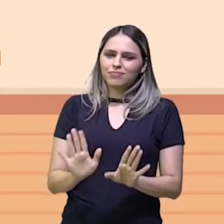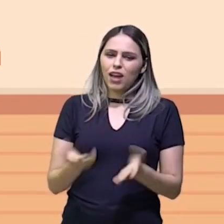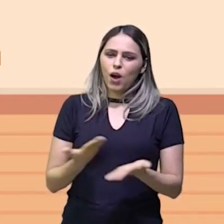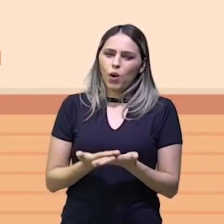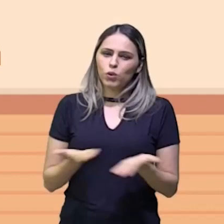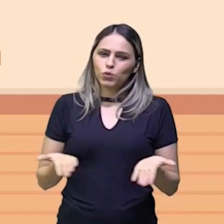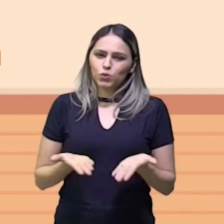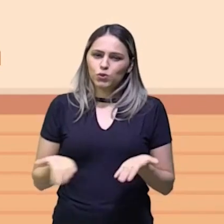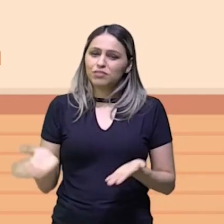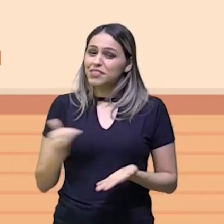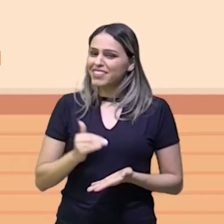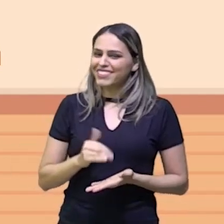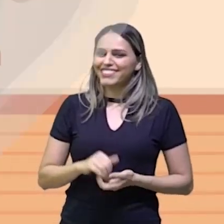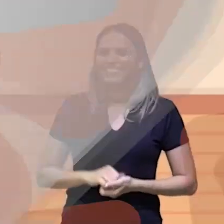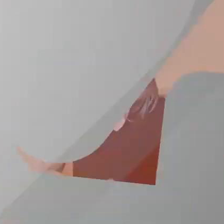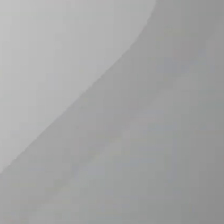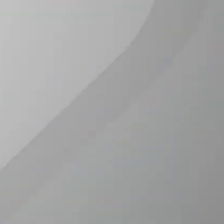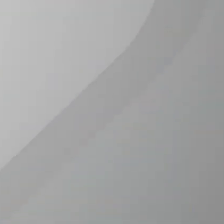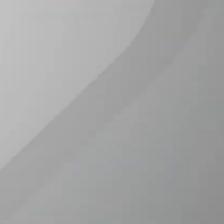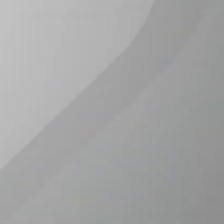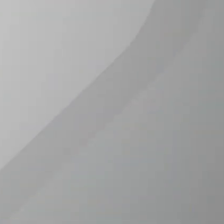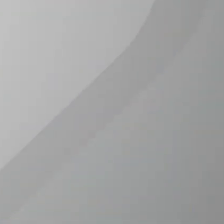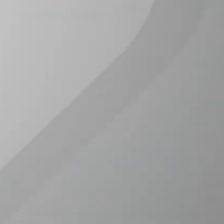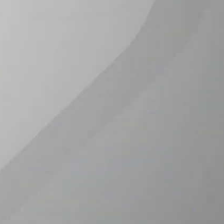considerações finais. Vamos lá?